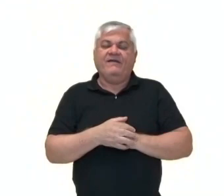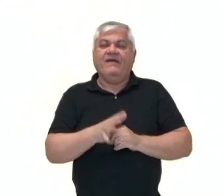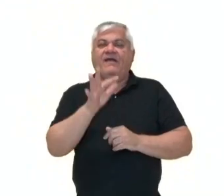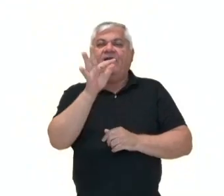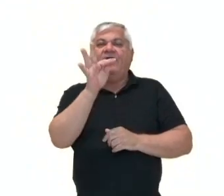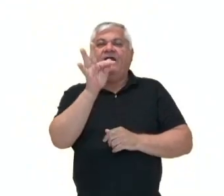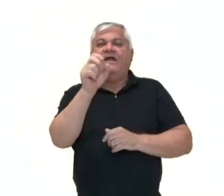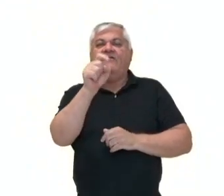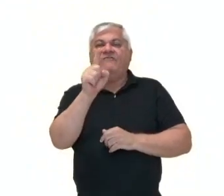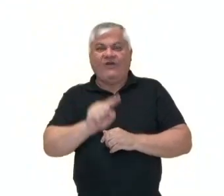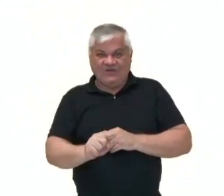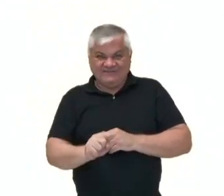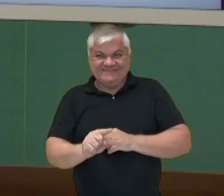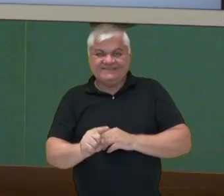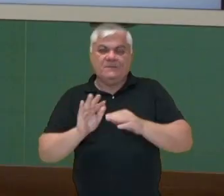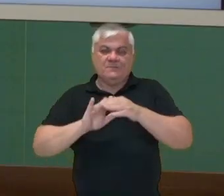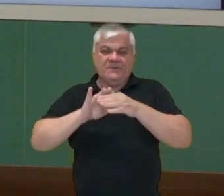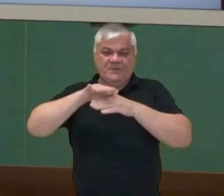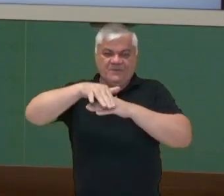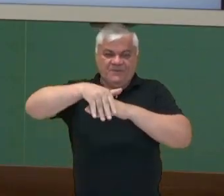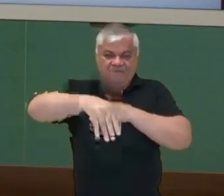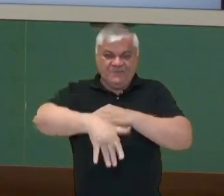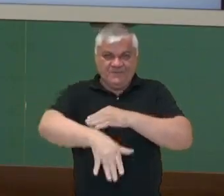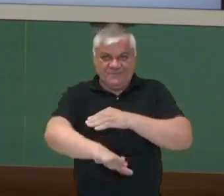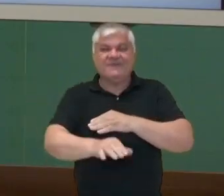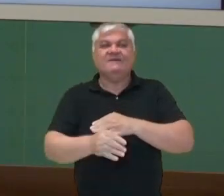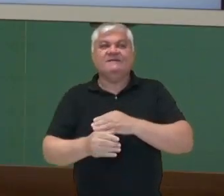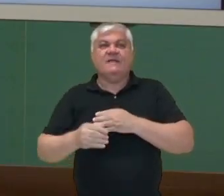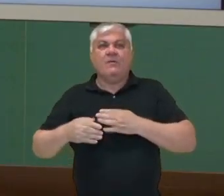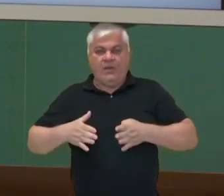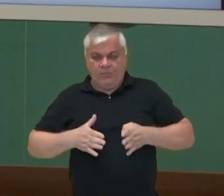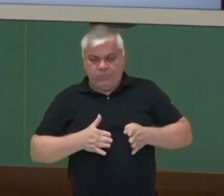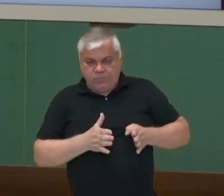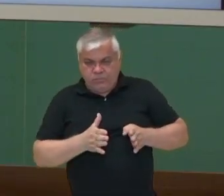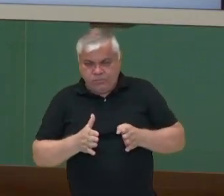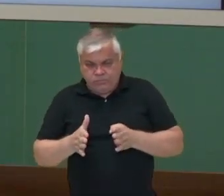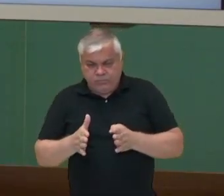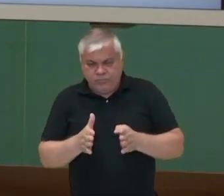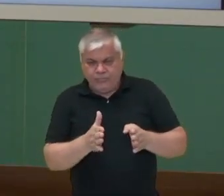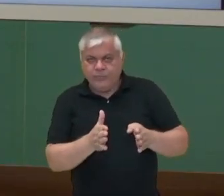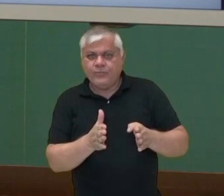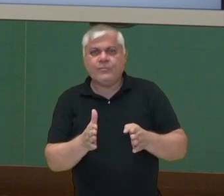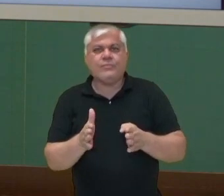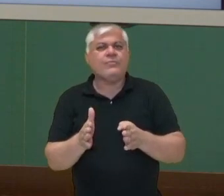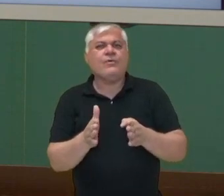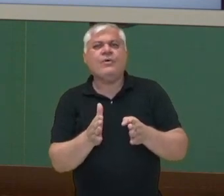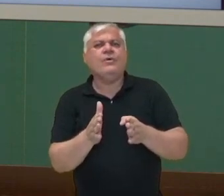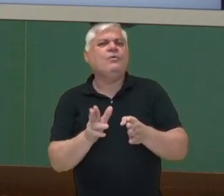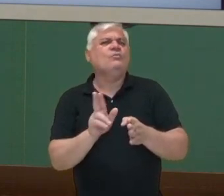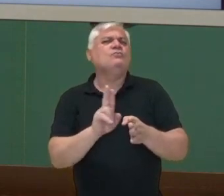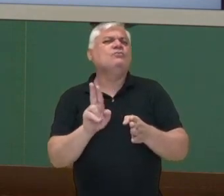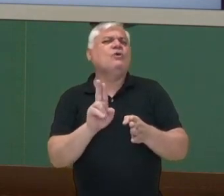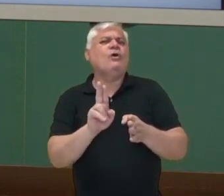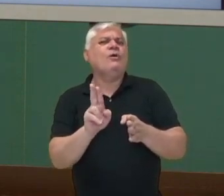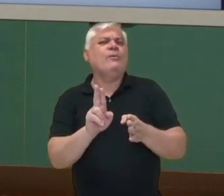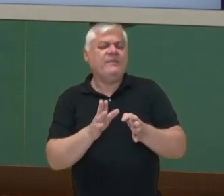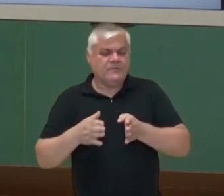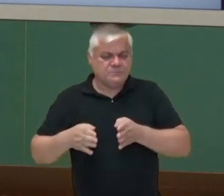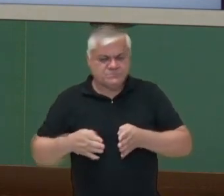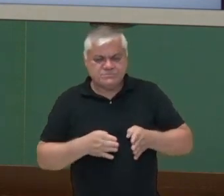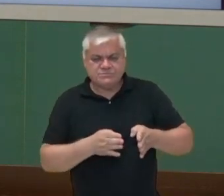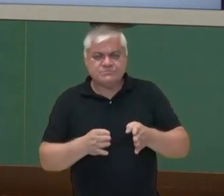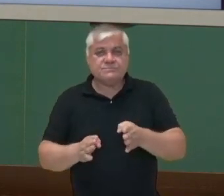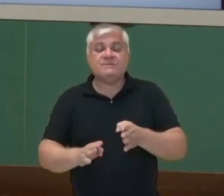do rio. A água por onde ele passa aqui o seu curso, a gente chama esta área, esta parte